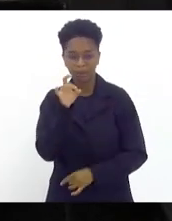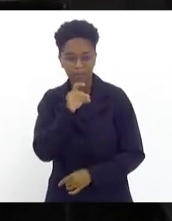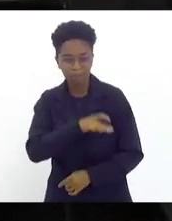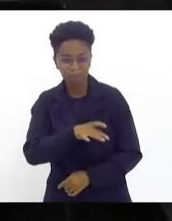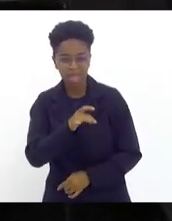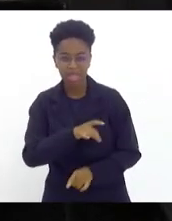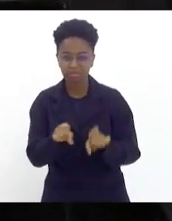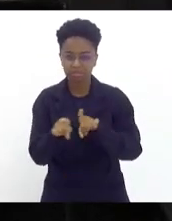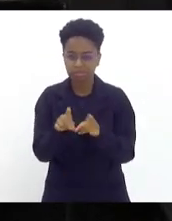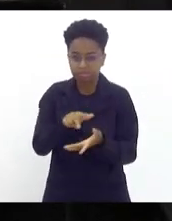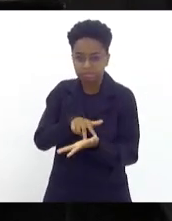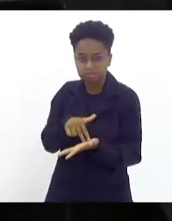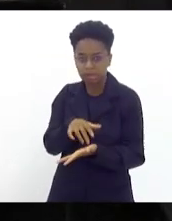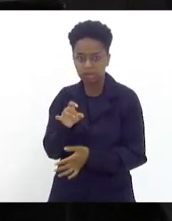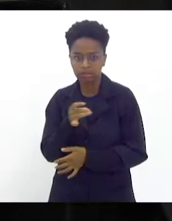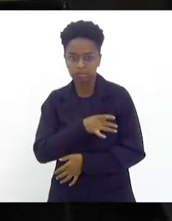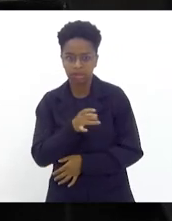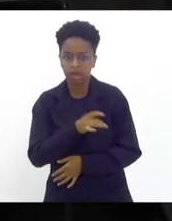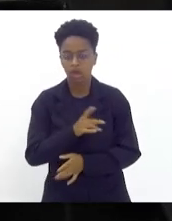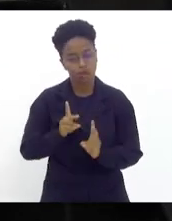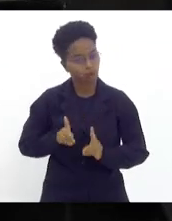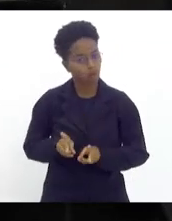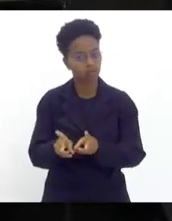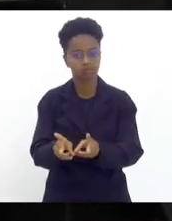e a apreensão permanecem